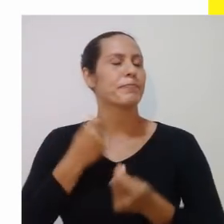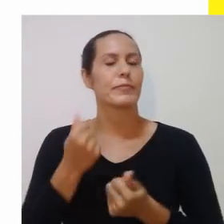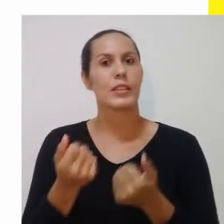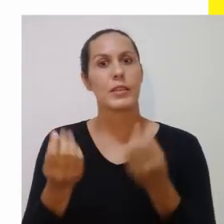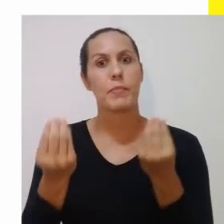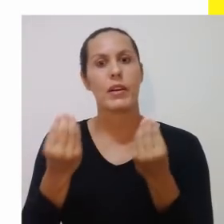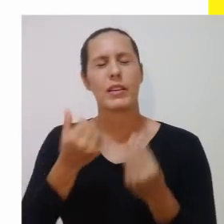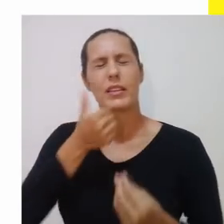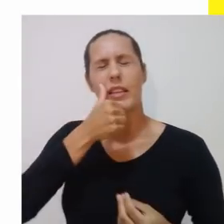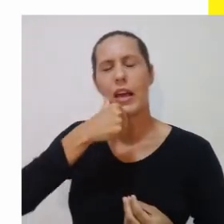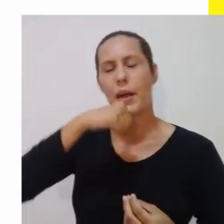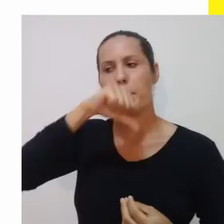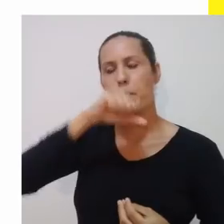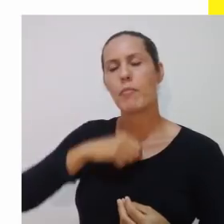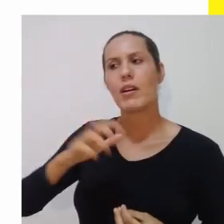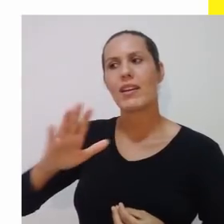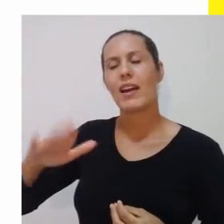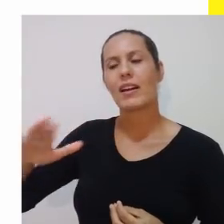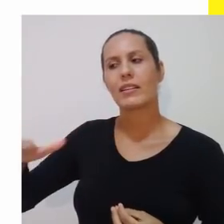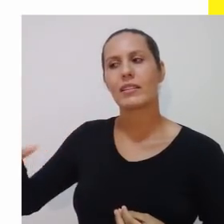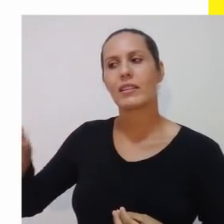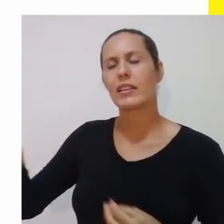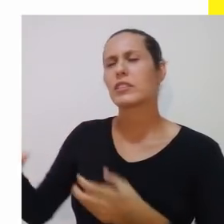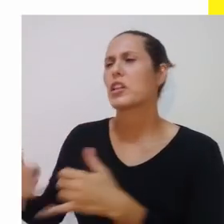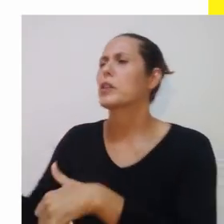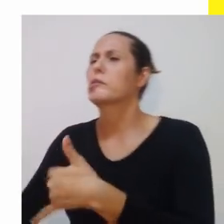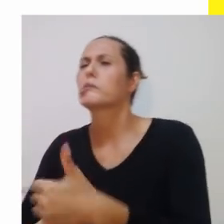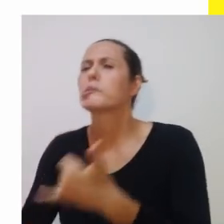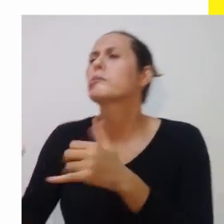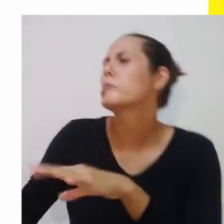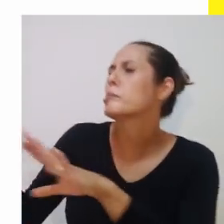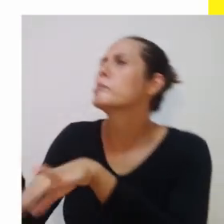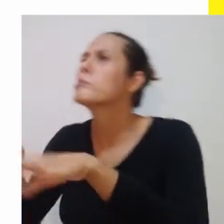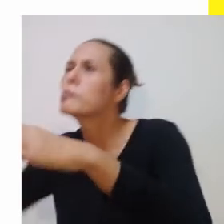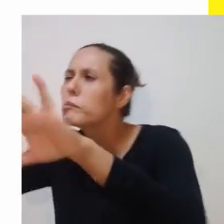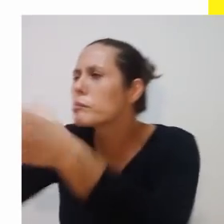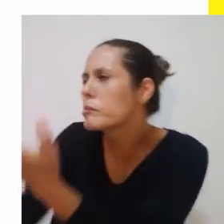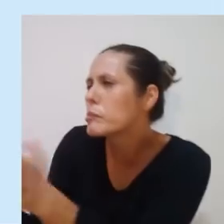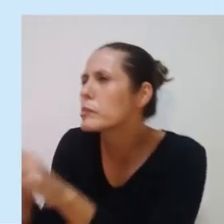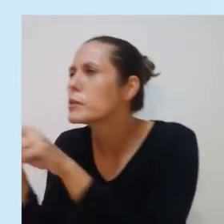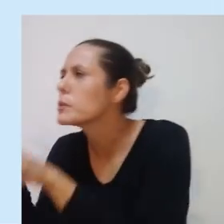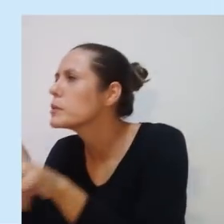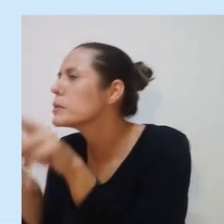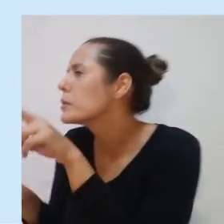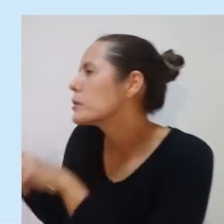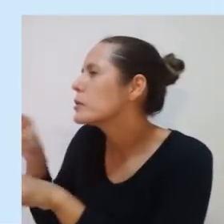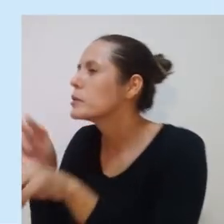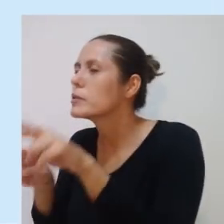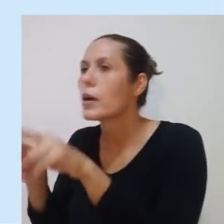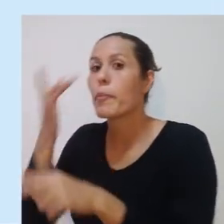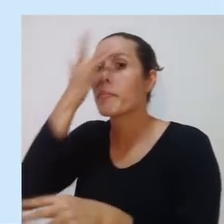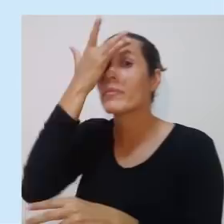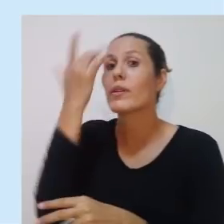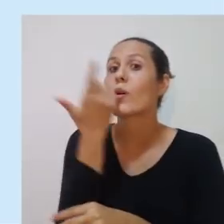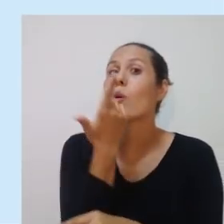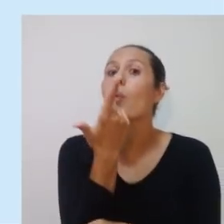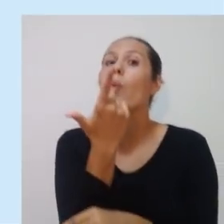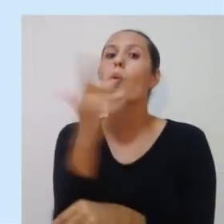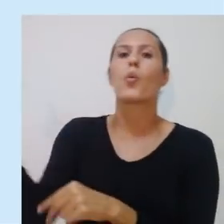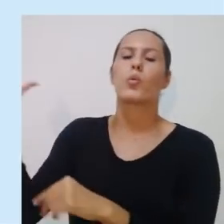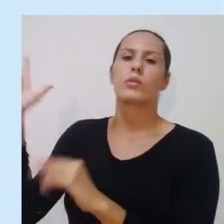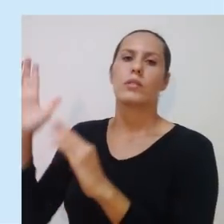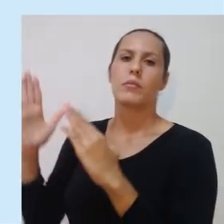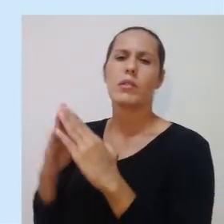situação, né? Imagine aquela mãe com a criança está mexendo em vasos na casa de outra